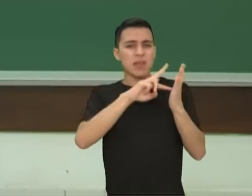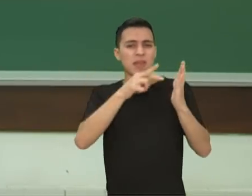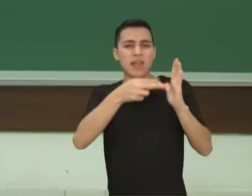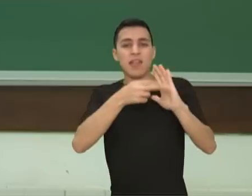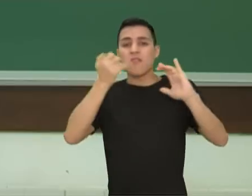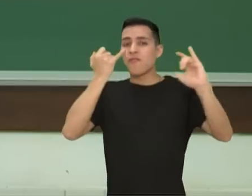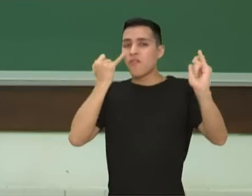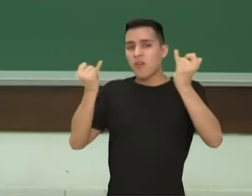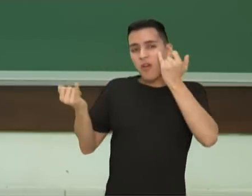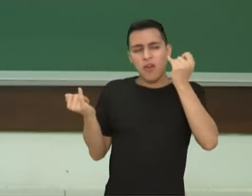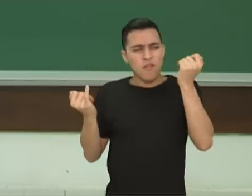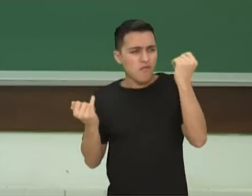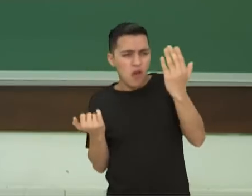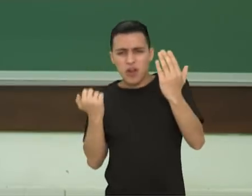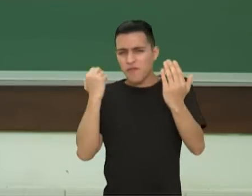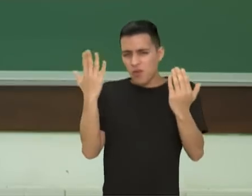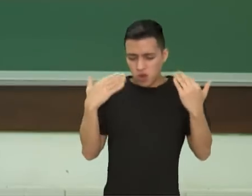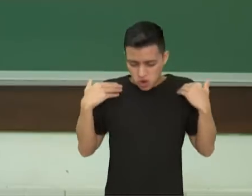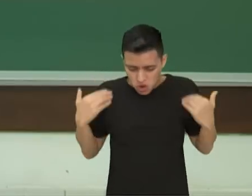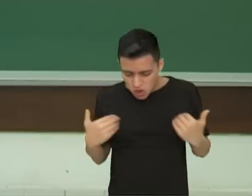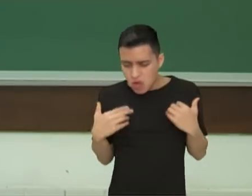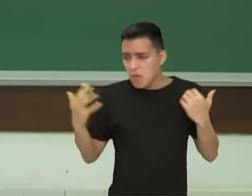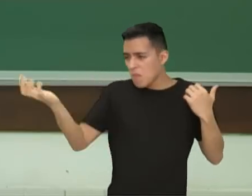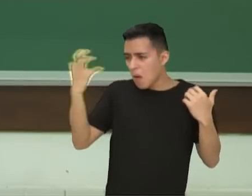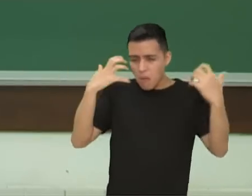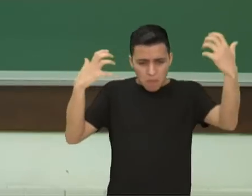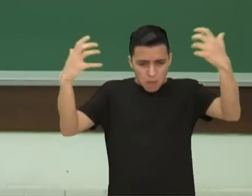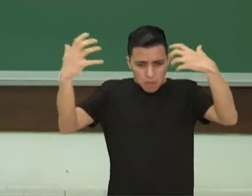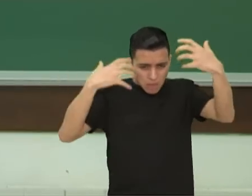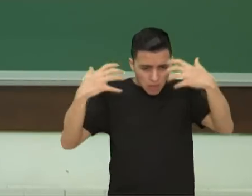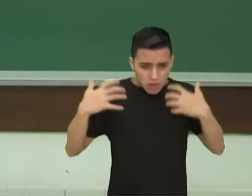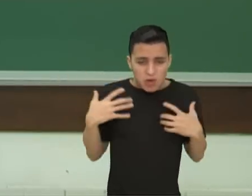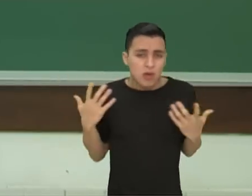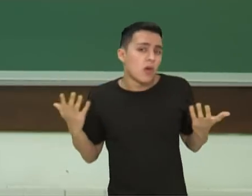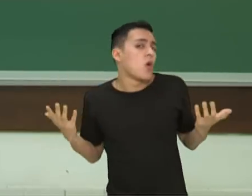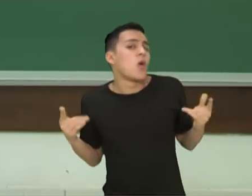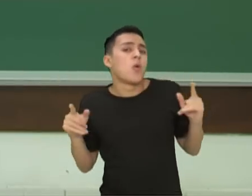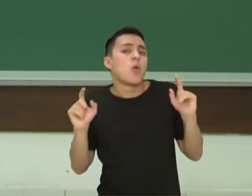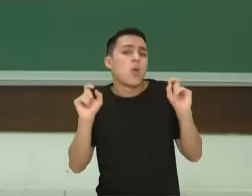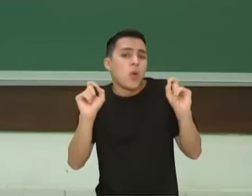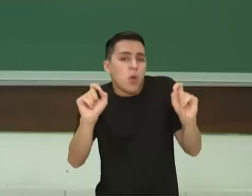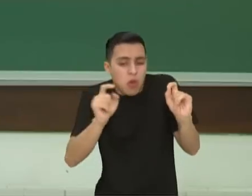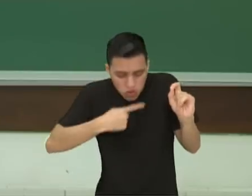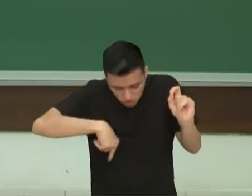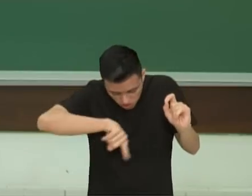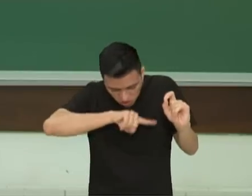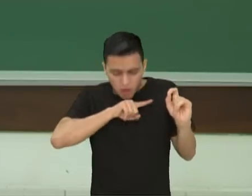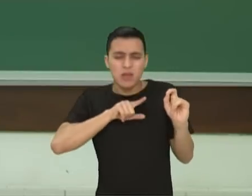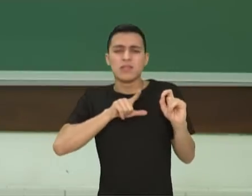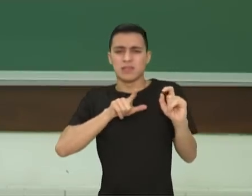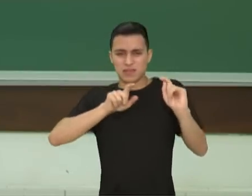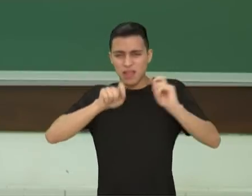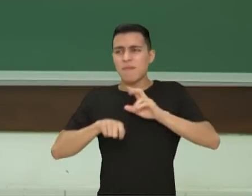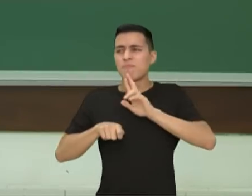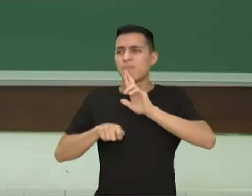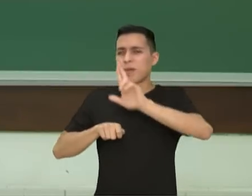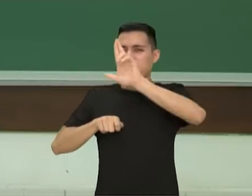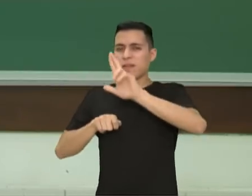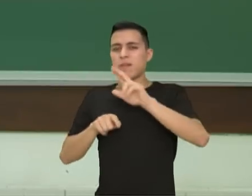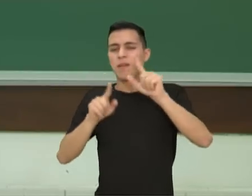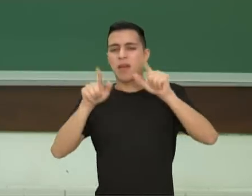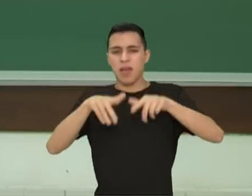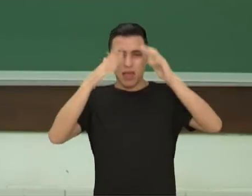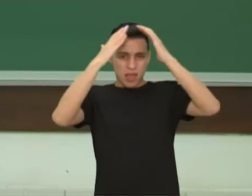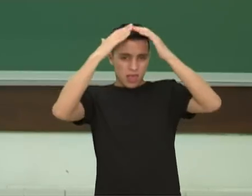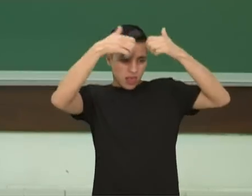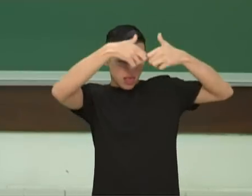recebendo externamente do nosso corpo estímulos e nós temos respostas. É o nosso sistema nervoso que está